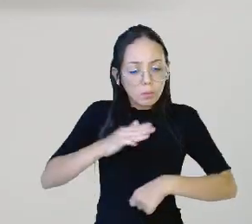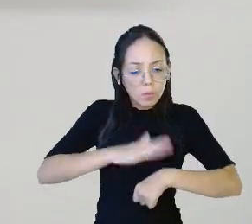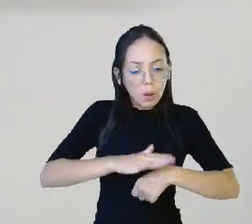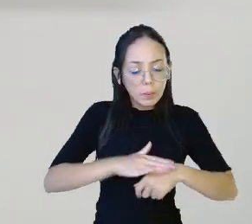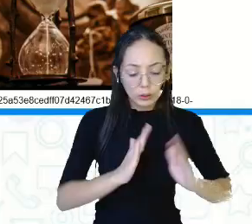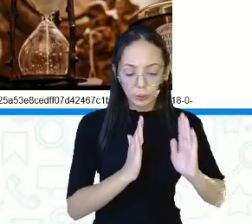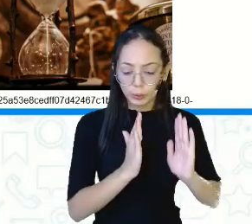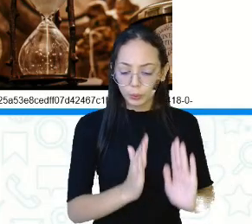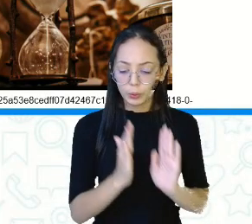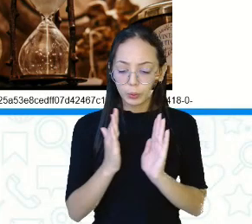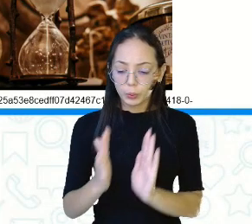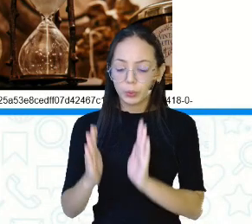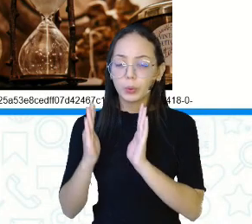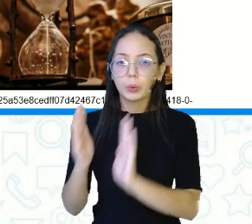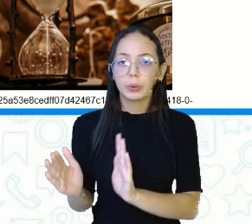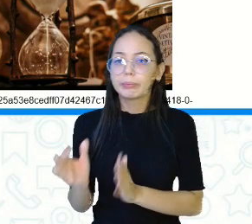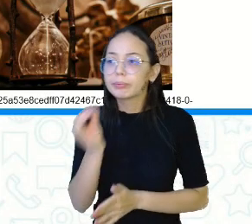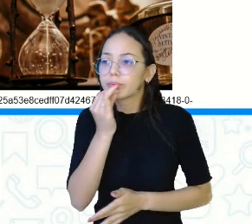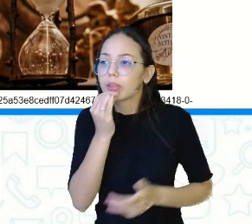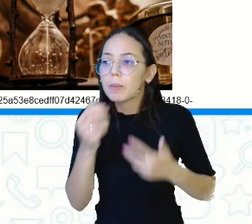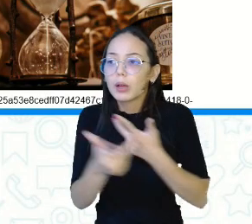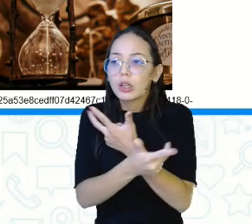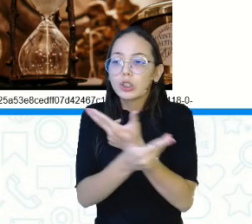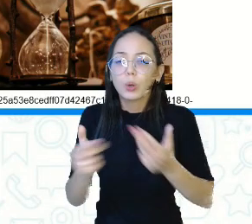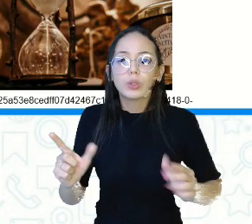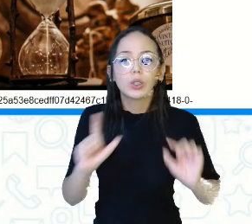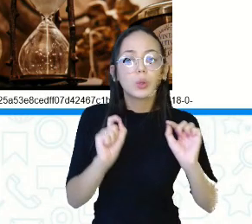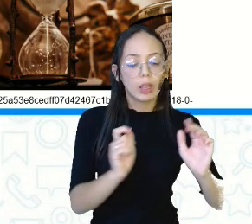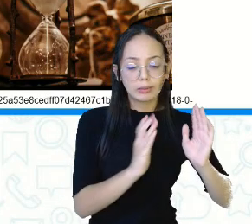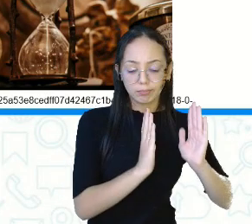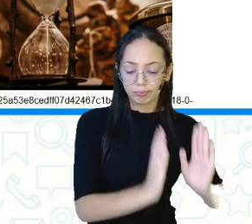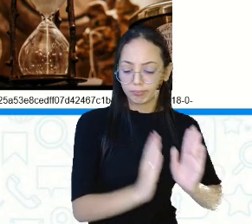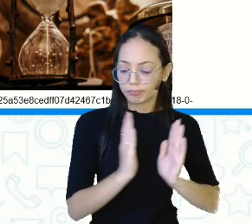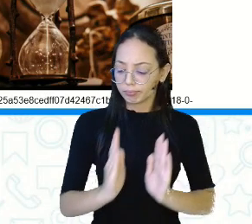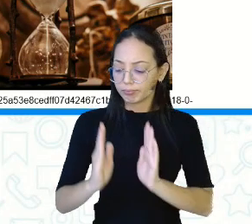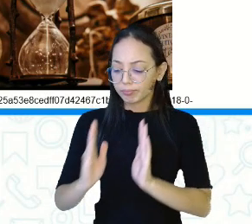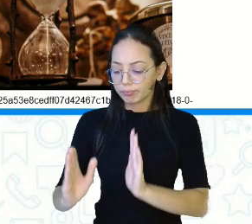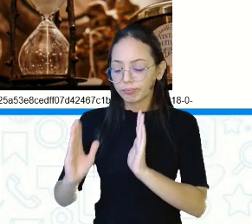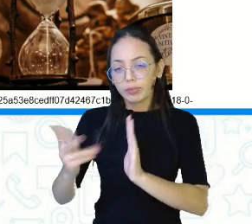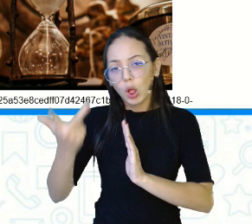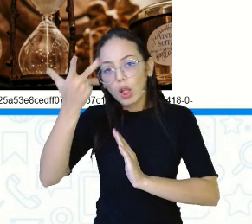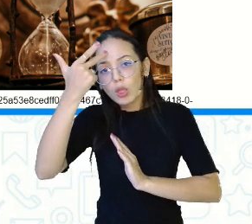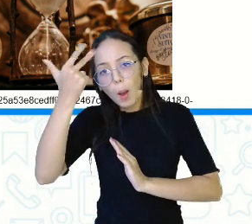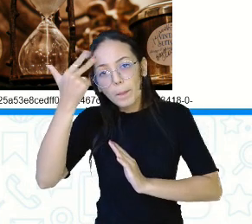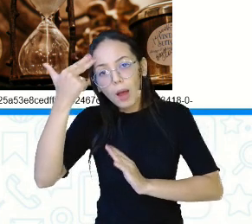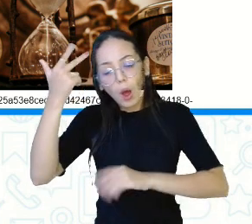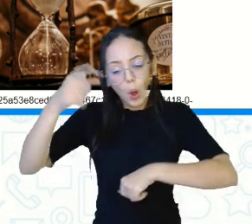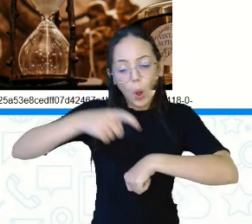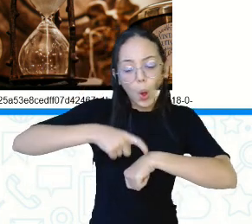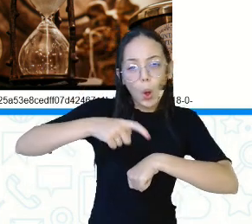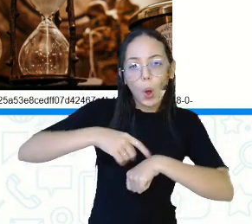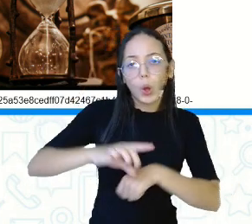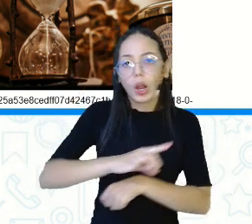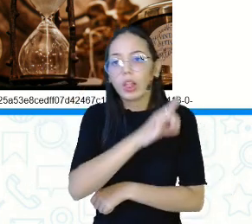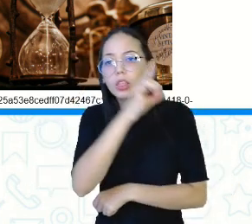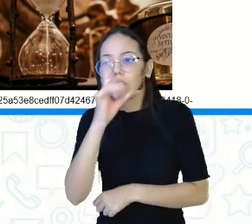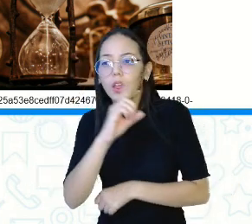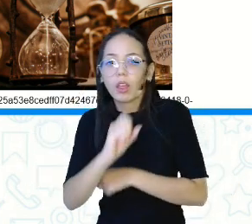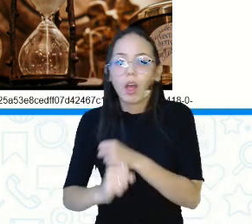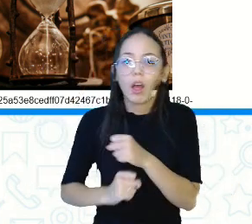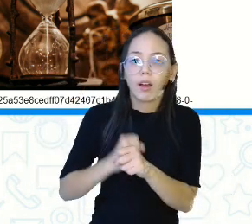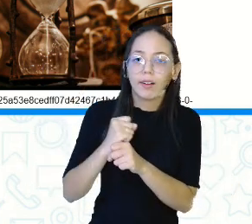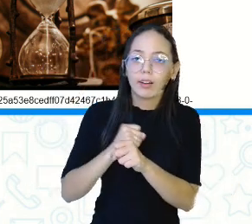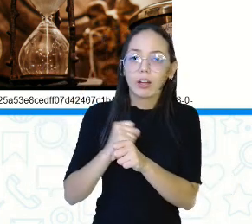cronológico são quando as coisas acontecem numa sequência normal de horas, dias, anos.